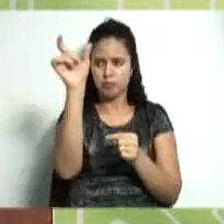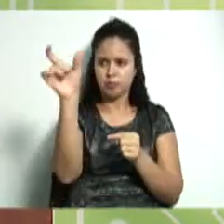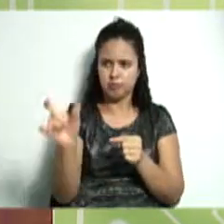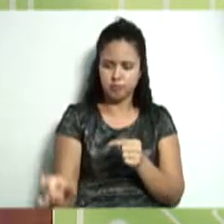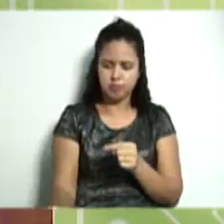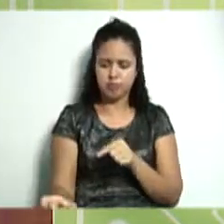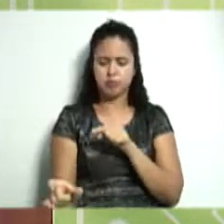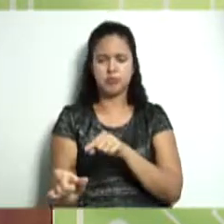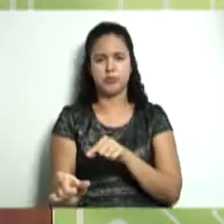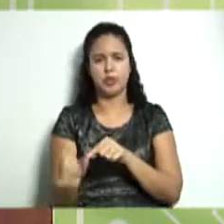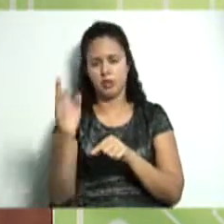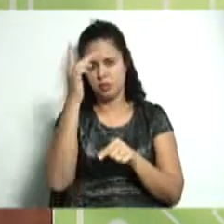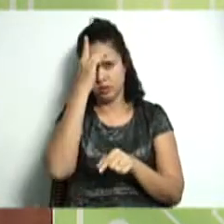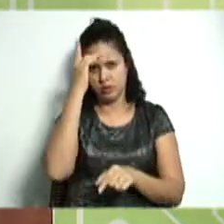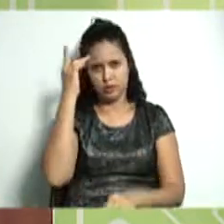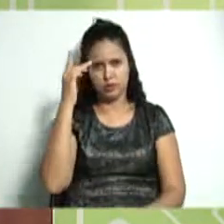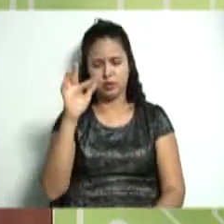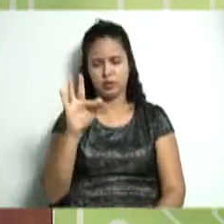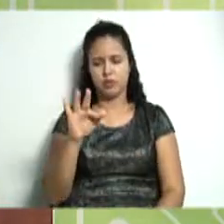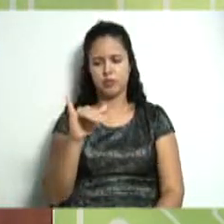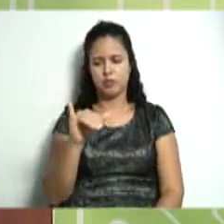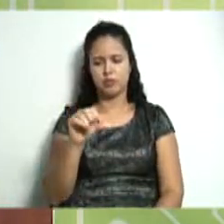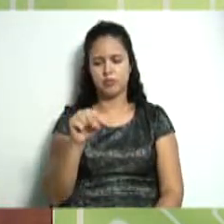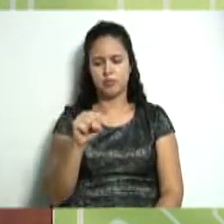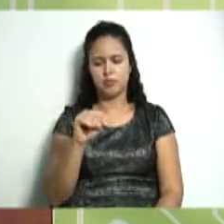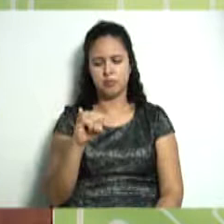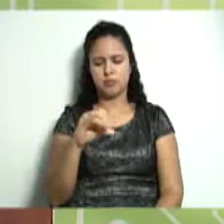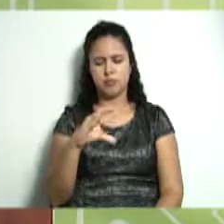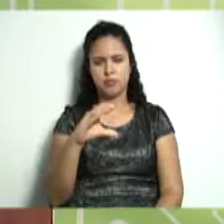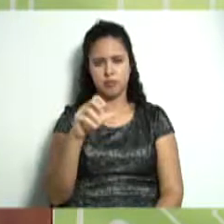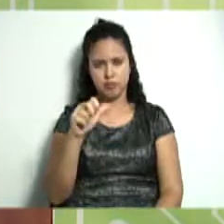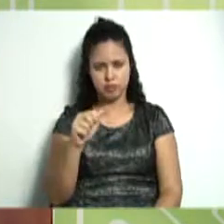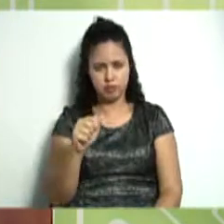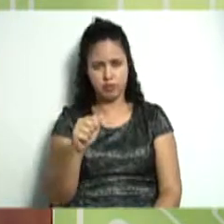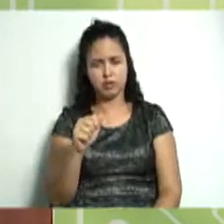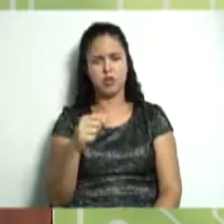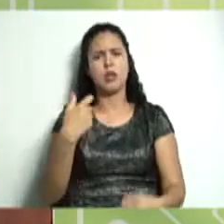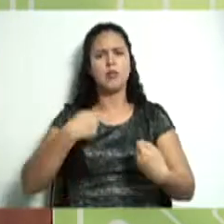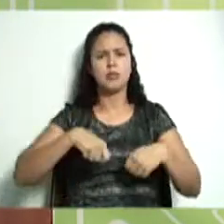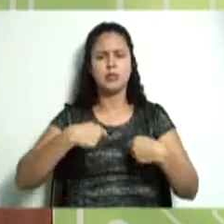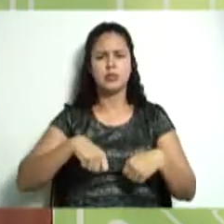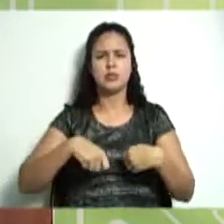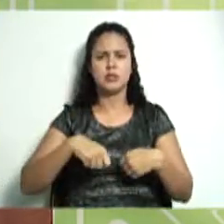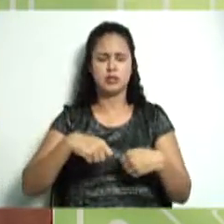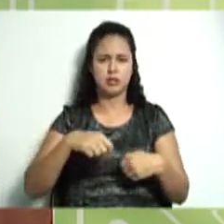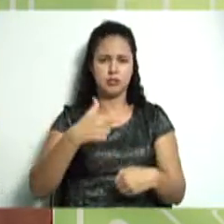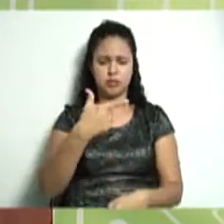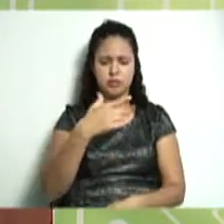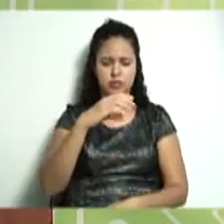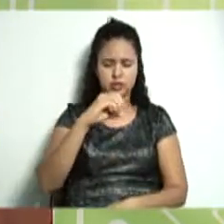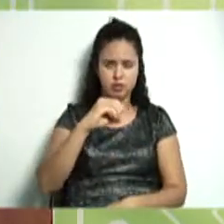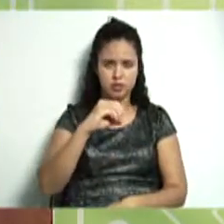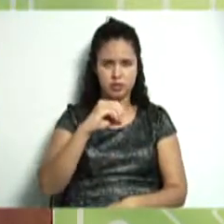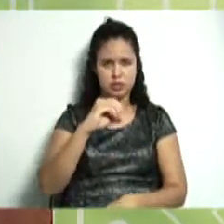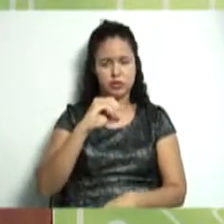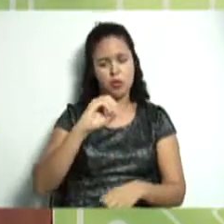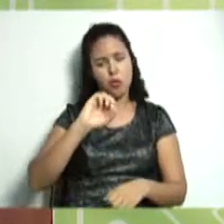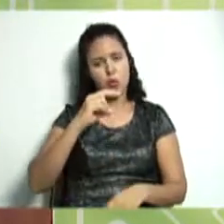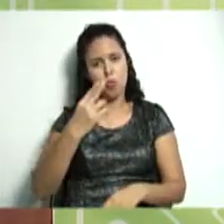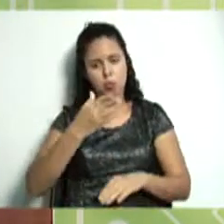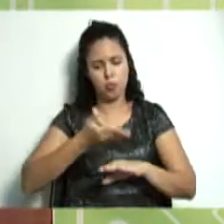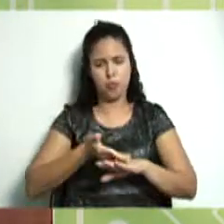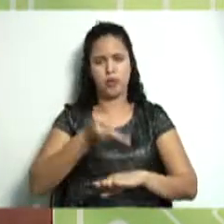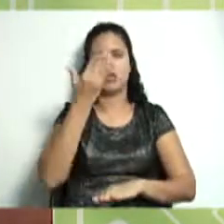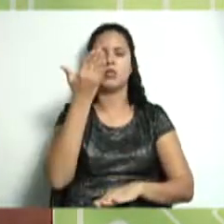essa lei, 20 pessoas seria o mínimo para compor essa sociedade dentro das